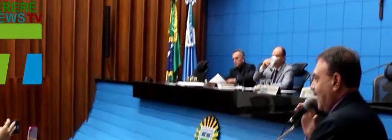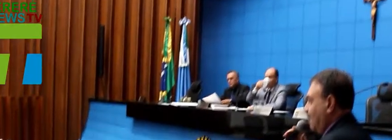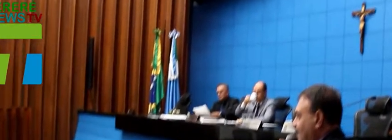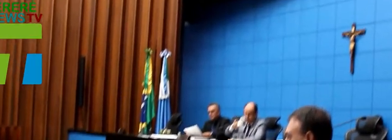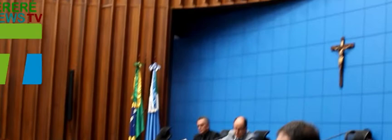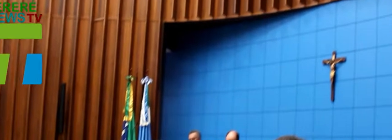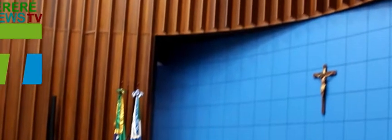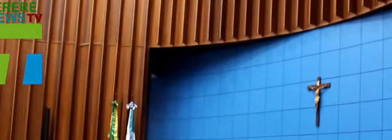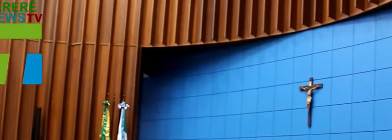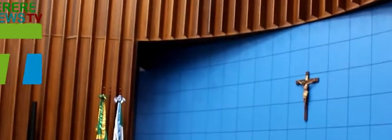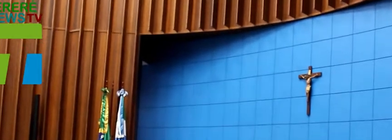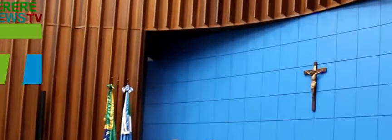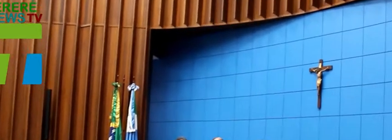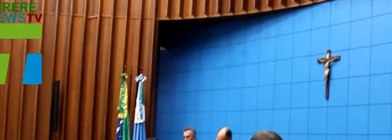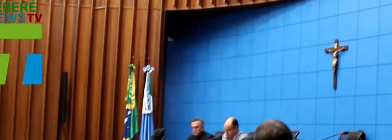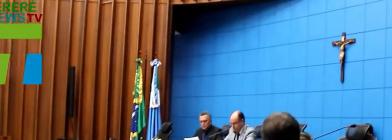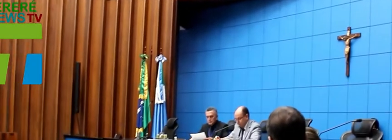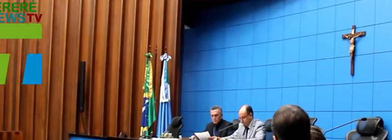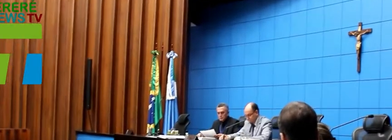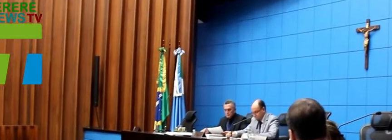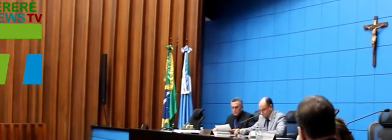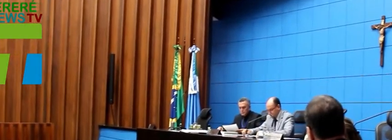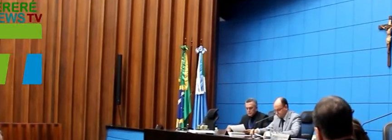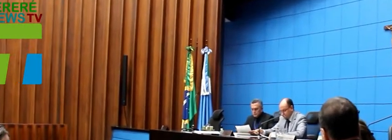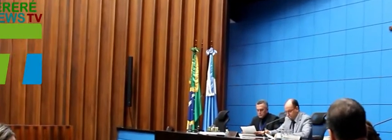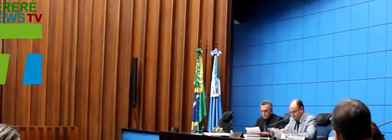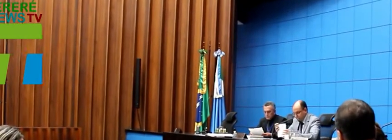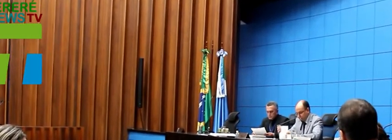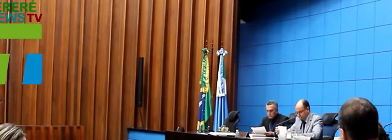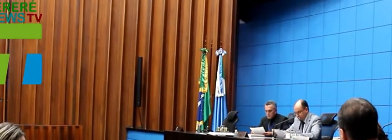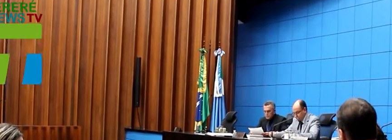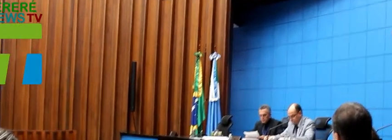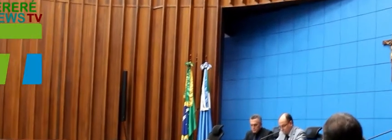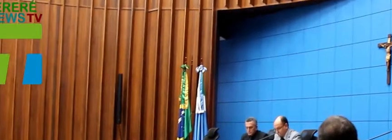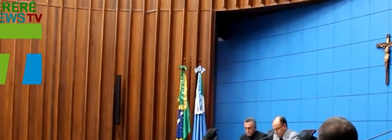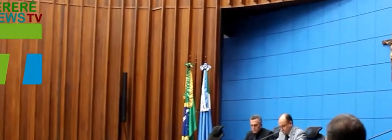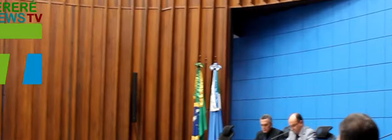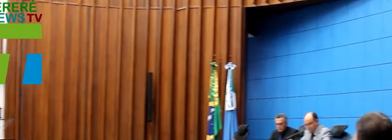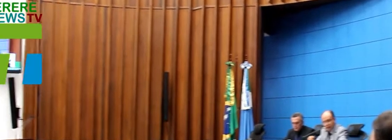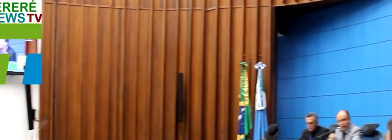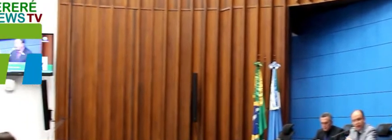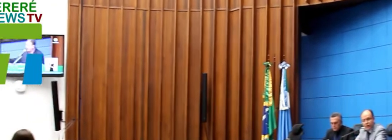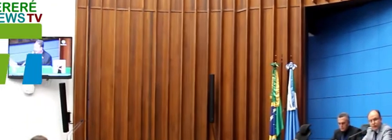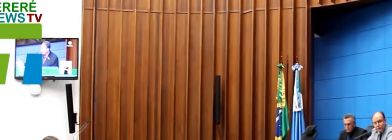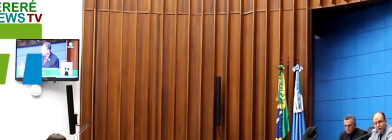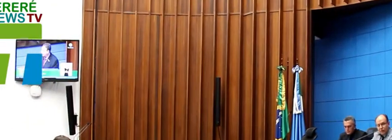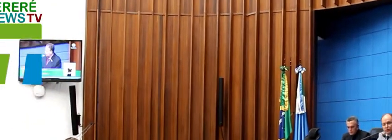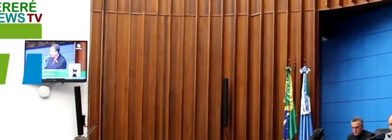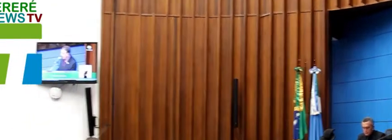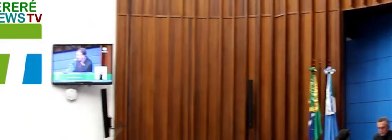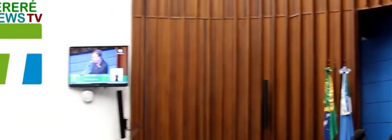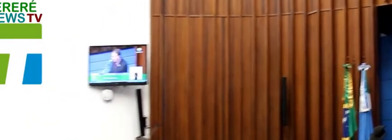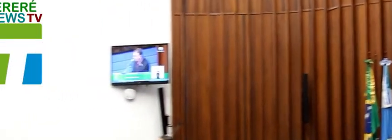responsabilidade fiscal, não aceita. Ele não deu aumento 4 anos. Não vai dar de novo. O que ele tem que fazer é tirar os